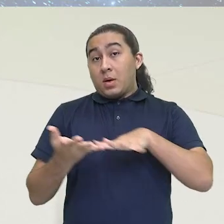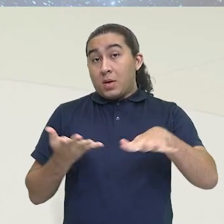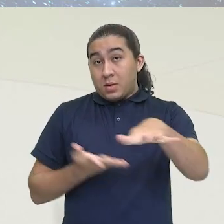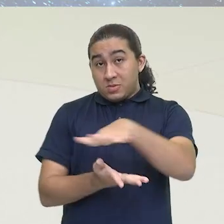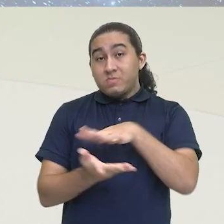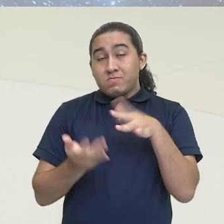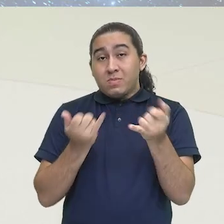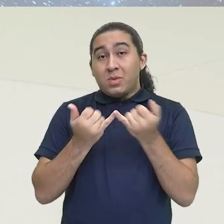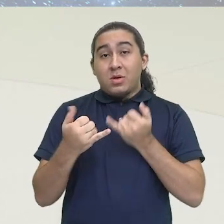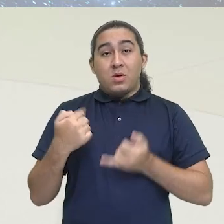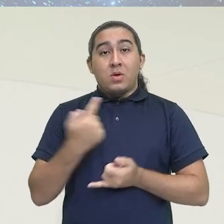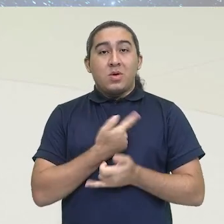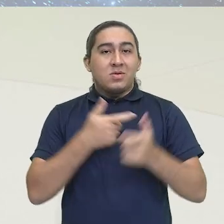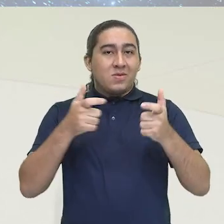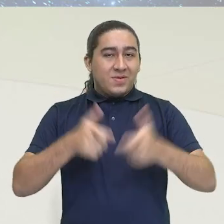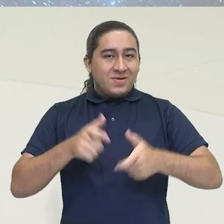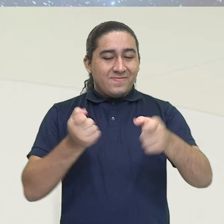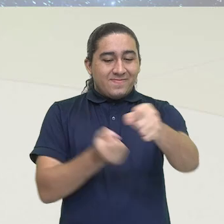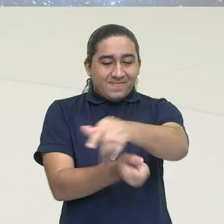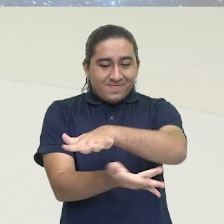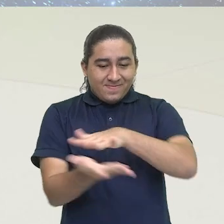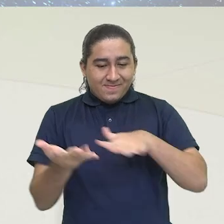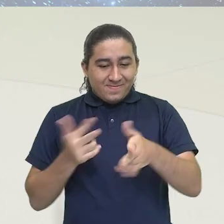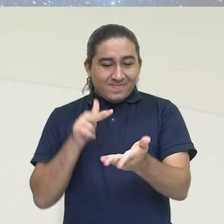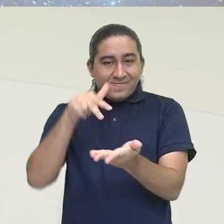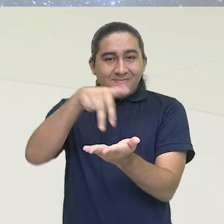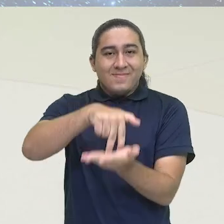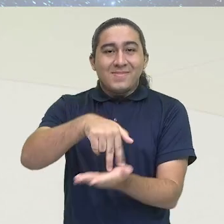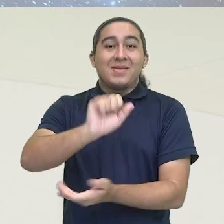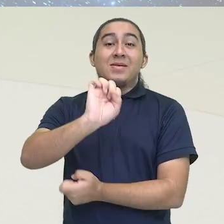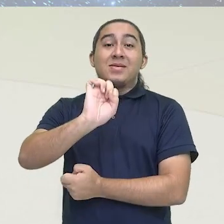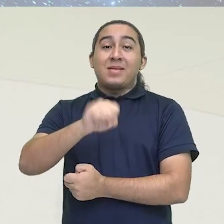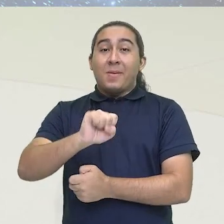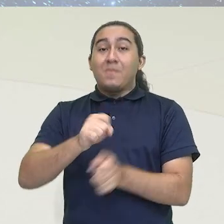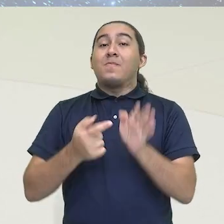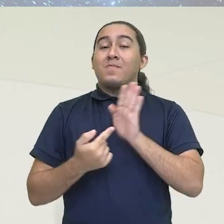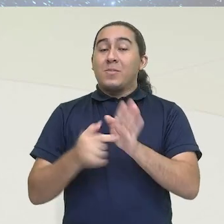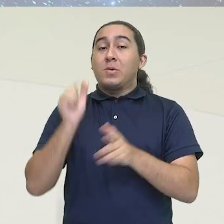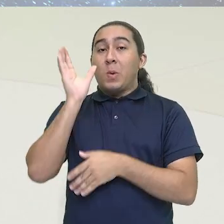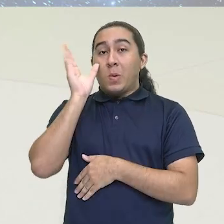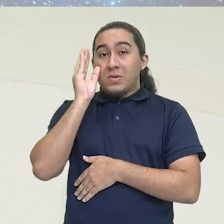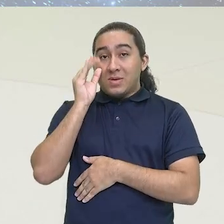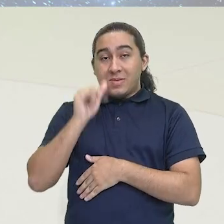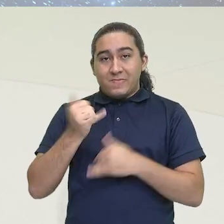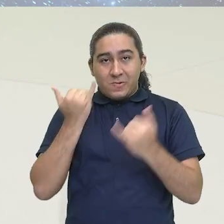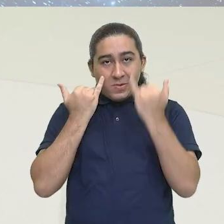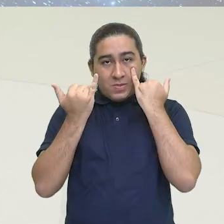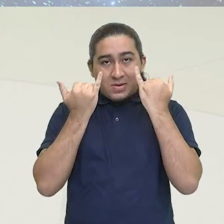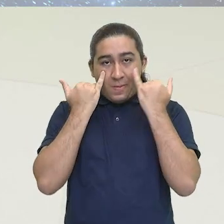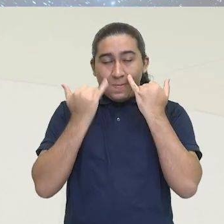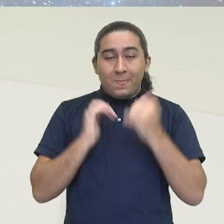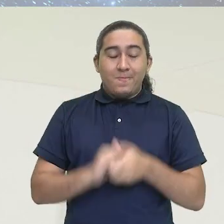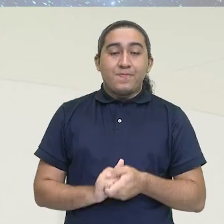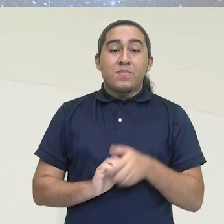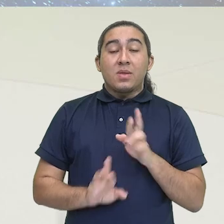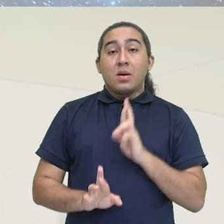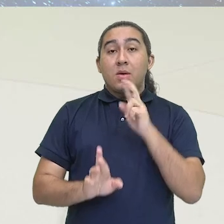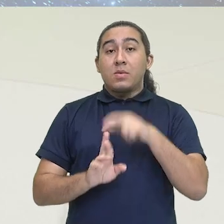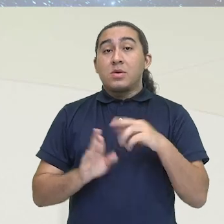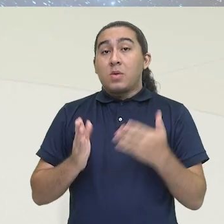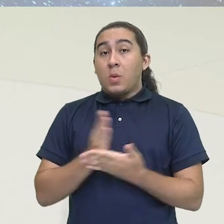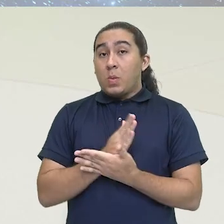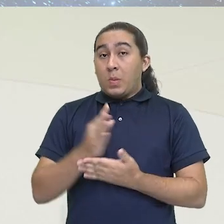nós estivéssemos no meio do universo. Sim, eu trago para vocês uma curiosidade. Vamos falar sobre algumas